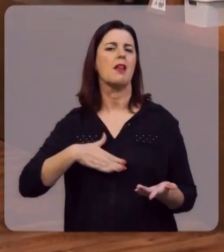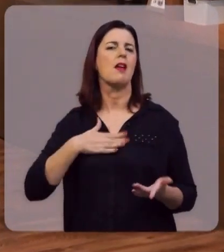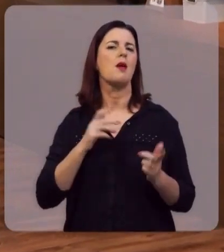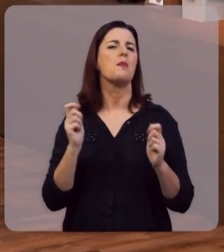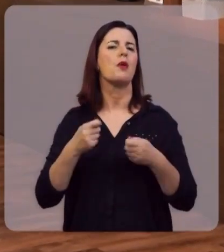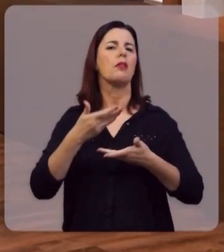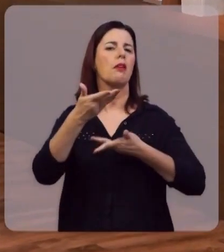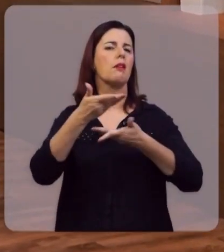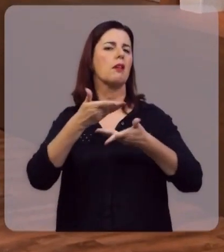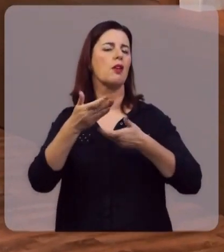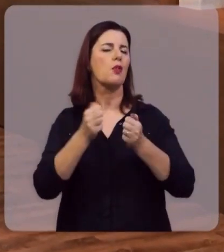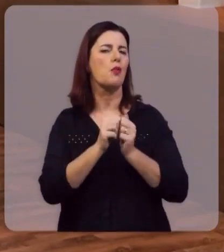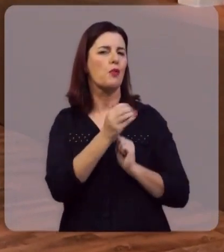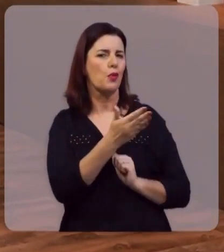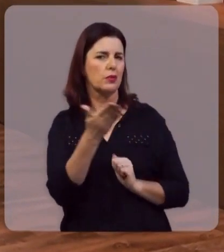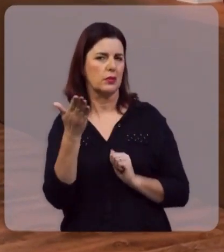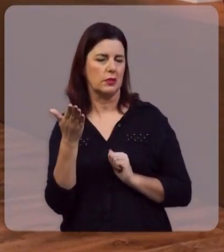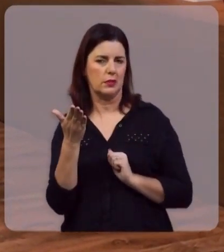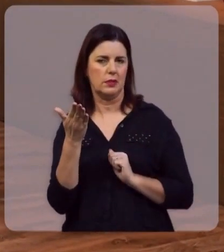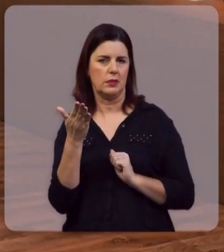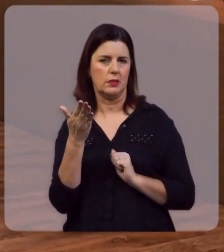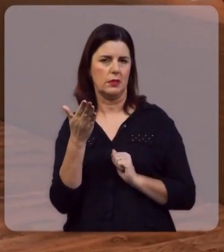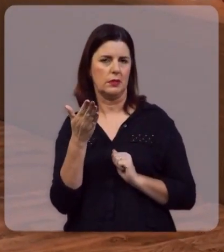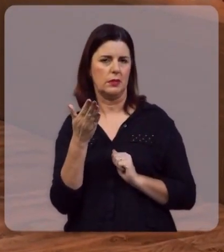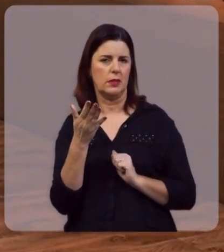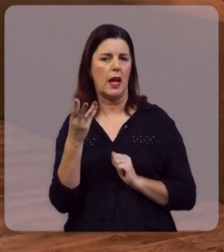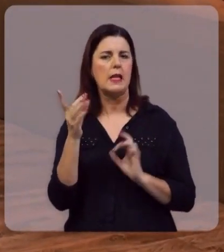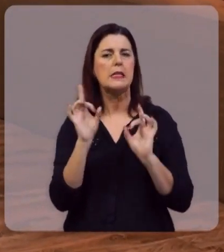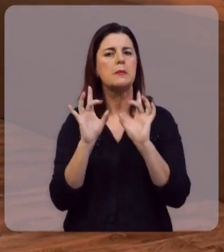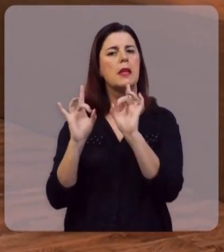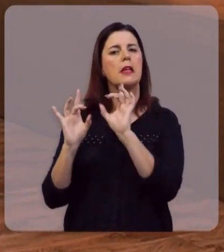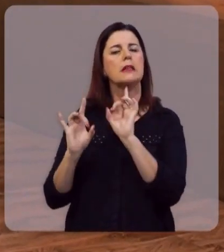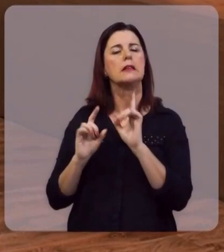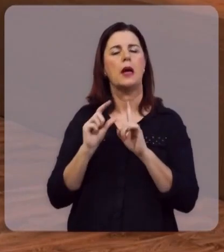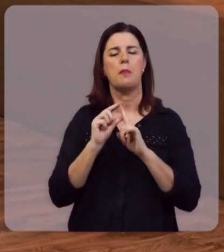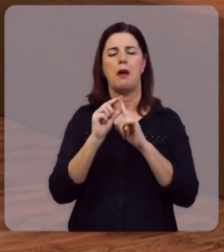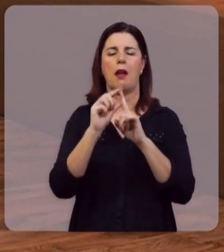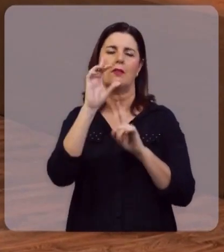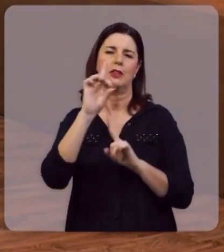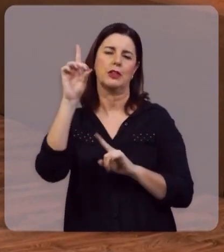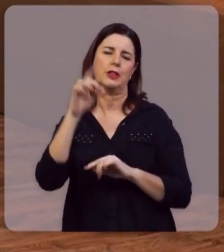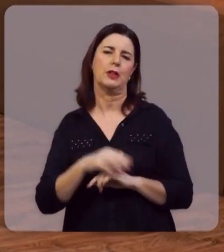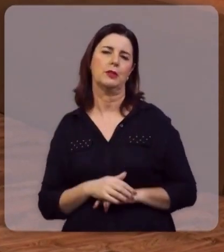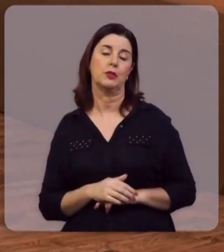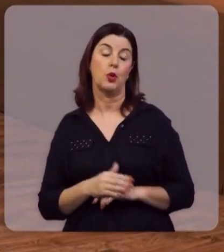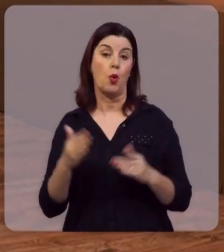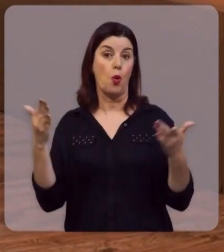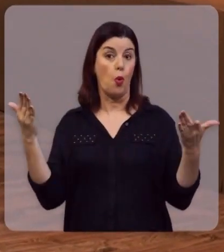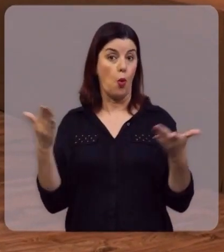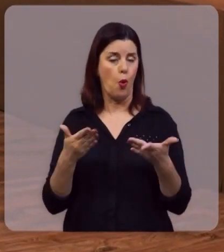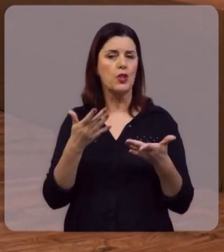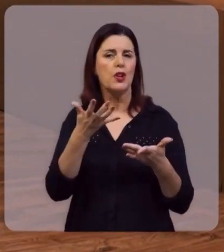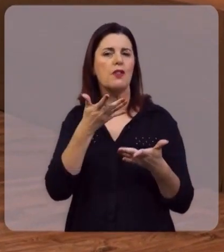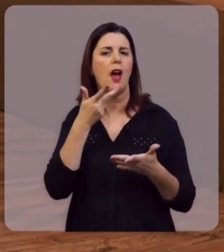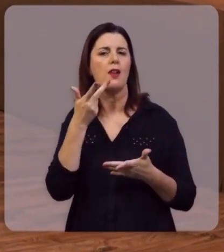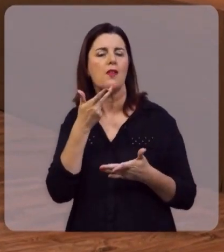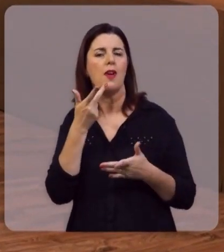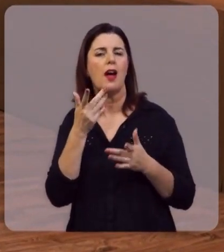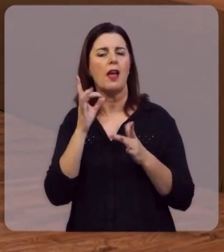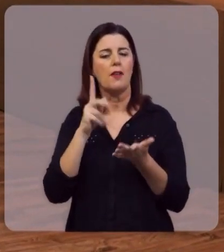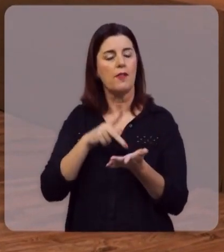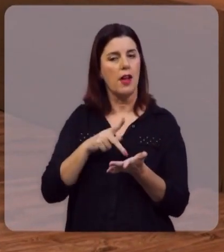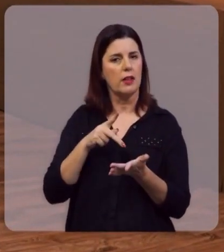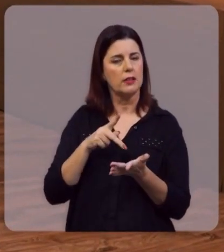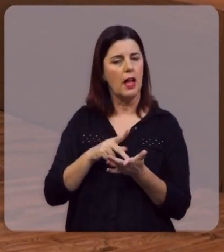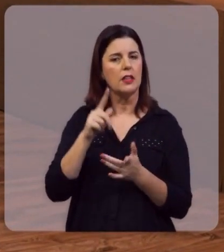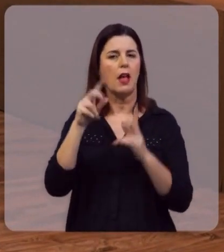Que privilégio poder partilhar com você a preciosíssima palavra de Deus. E hoje eu quero tratar